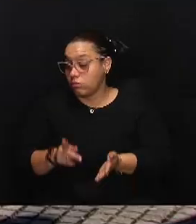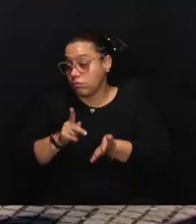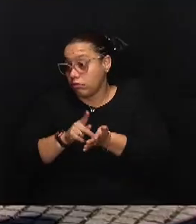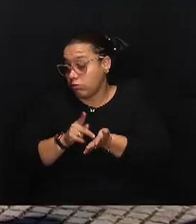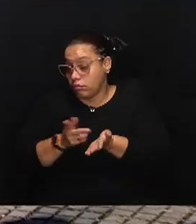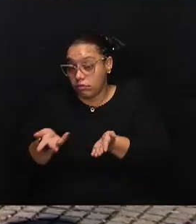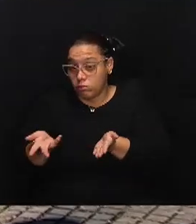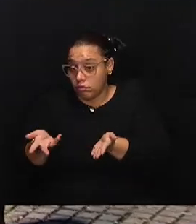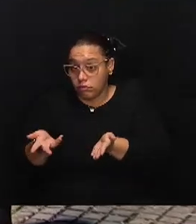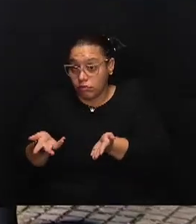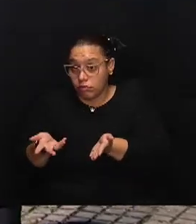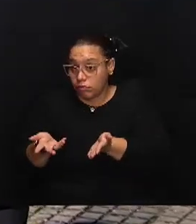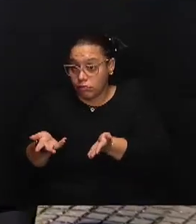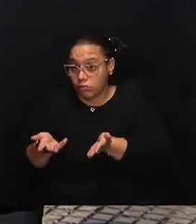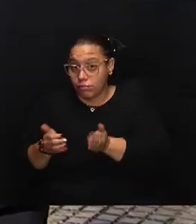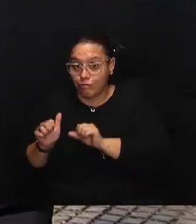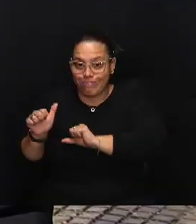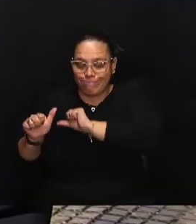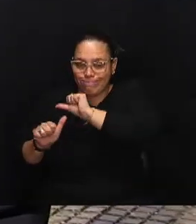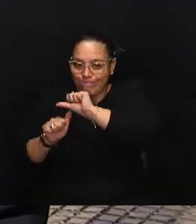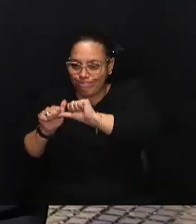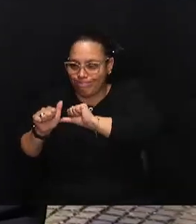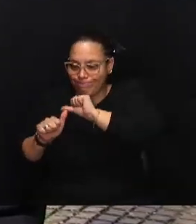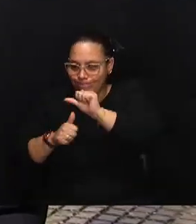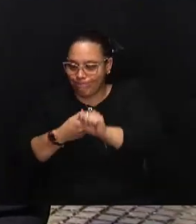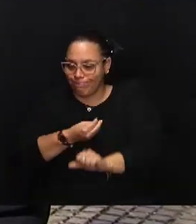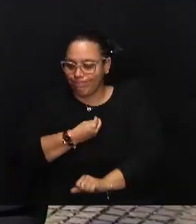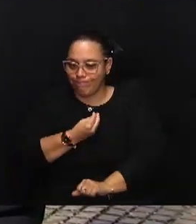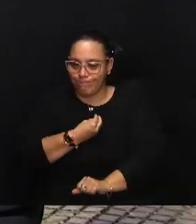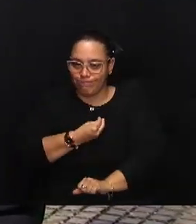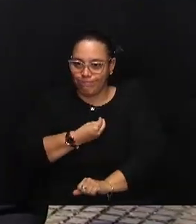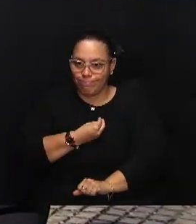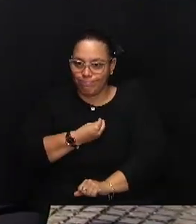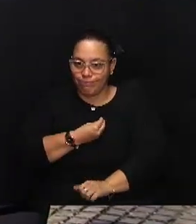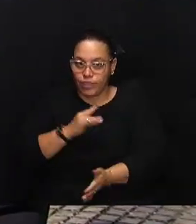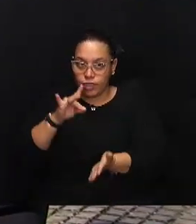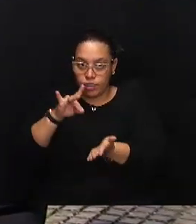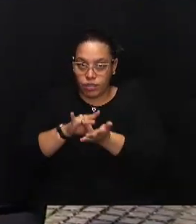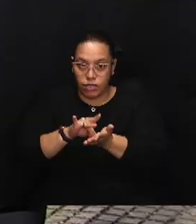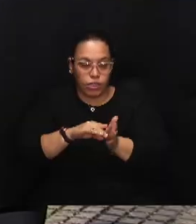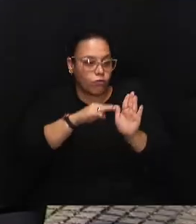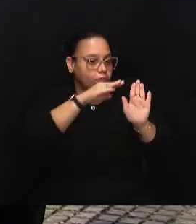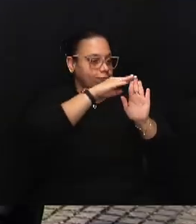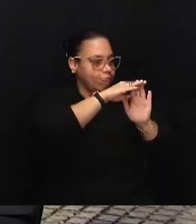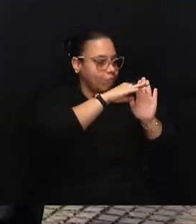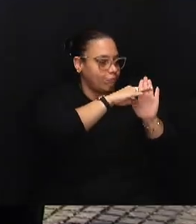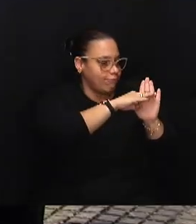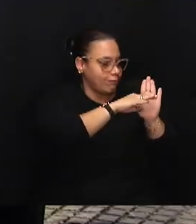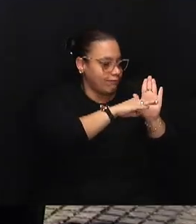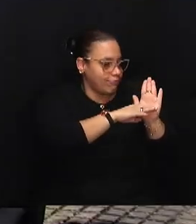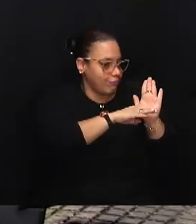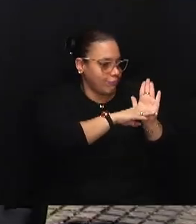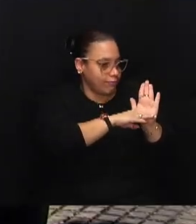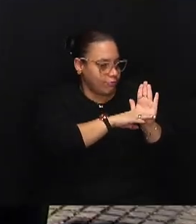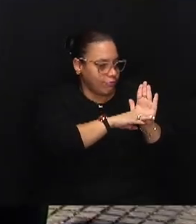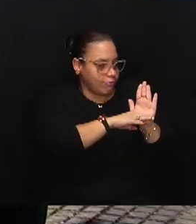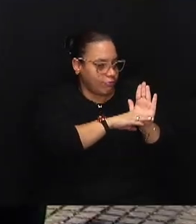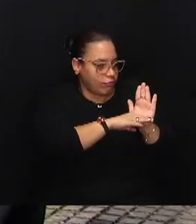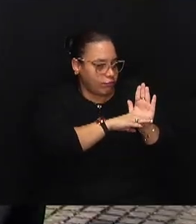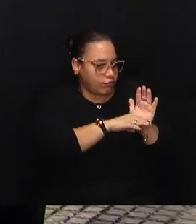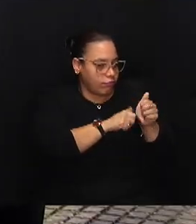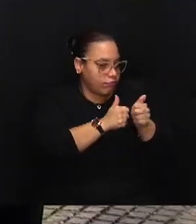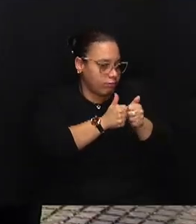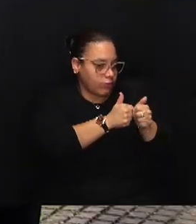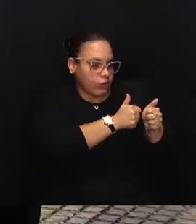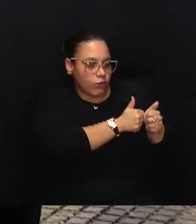agente de transformação da vida em existência. Em etapas. Exatamente. Conforme a gente vai se